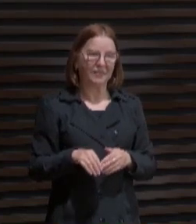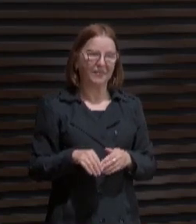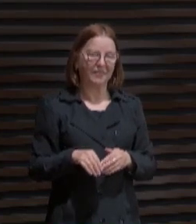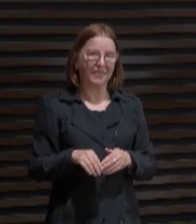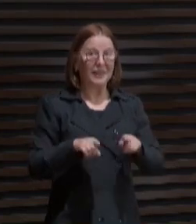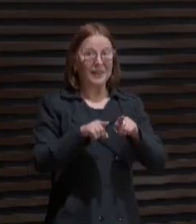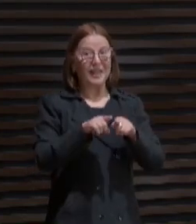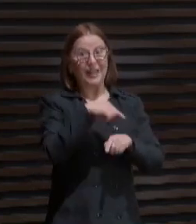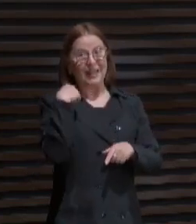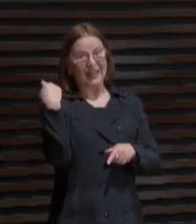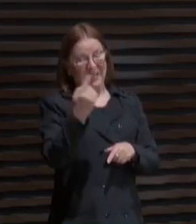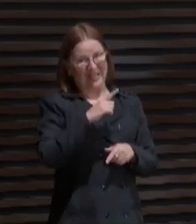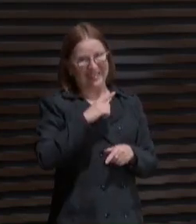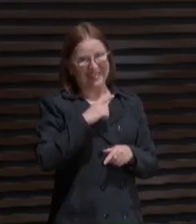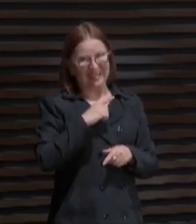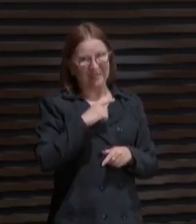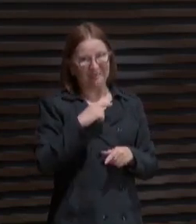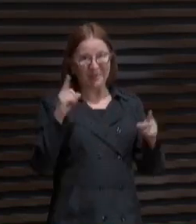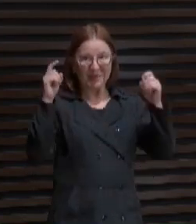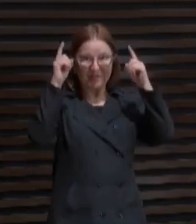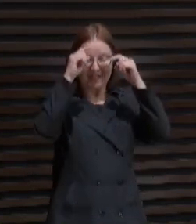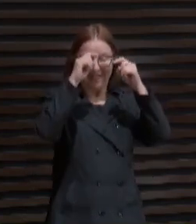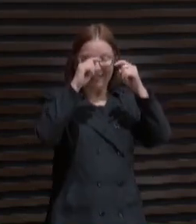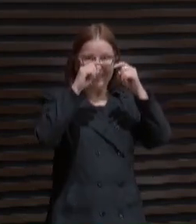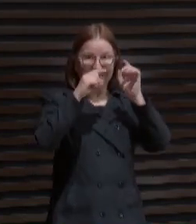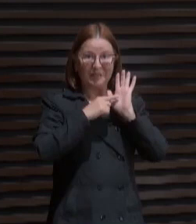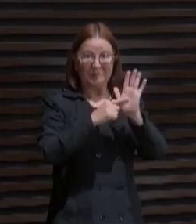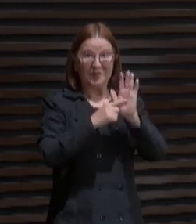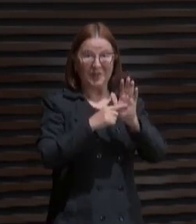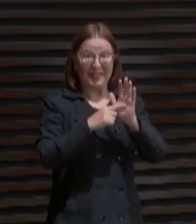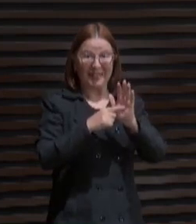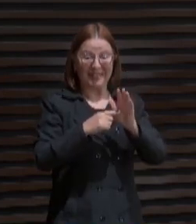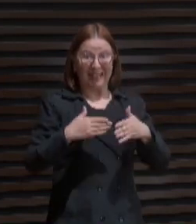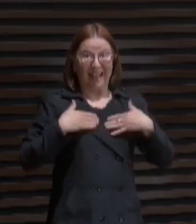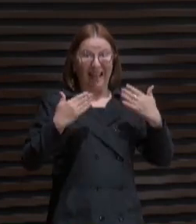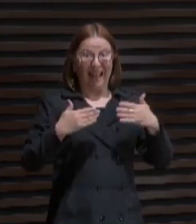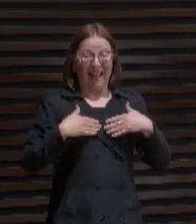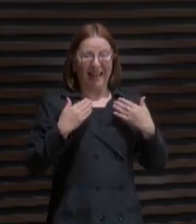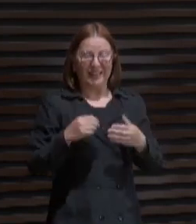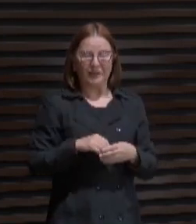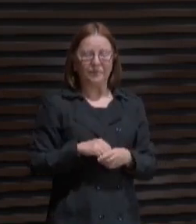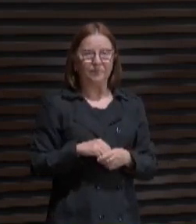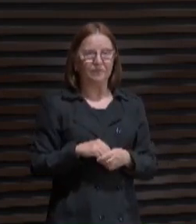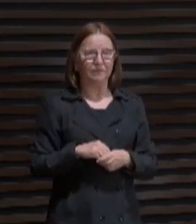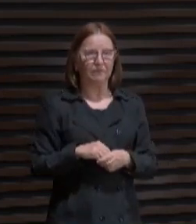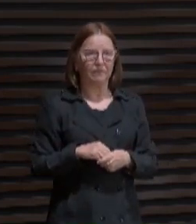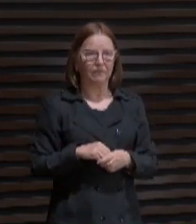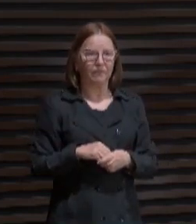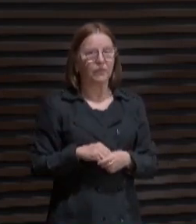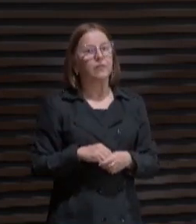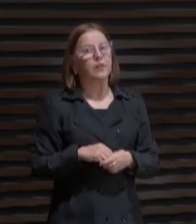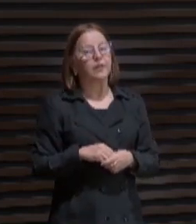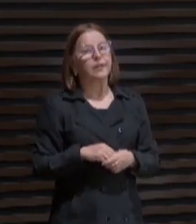temos dificuldades de gozar a alegria. Jesus. Tanto é que Cristo, na ocasião, teve que repetir a